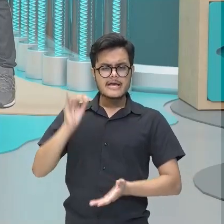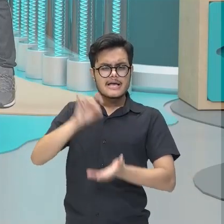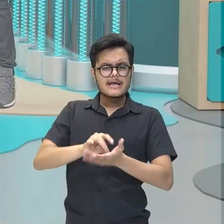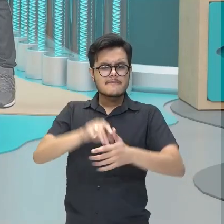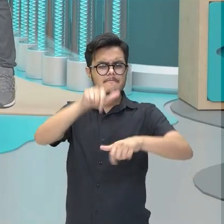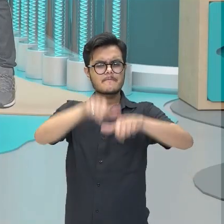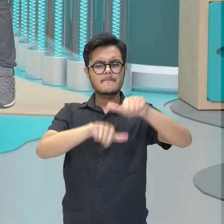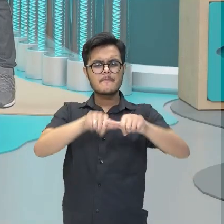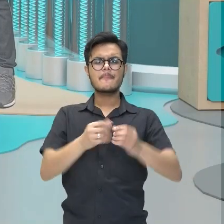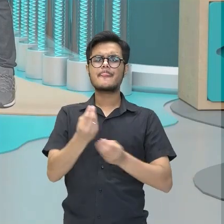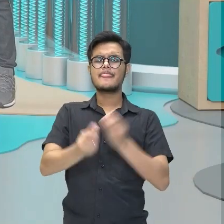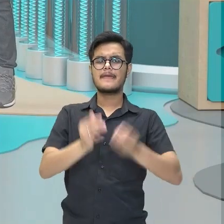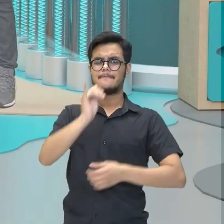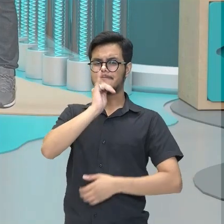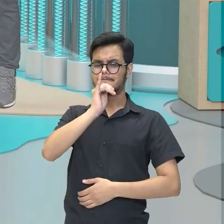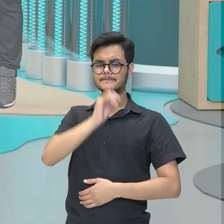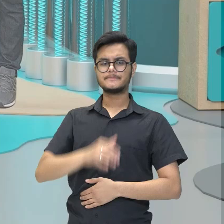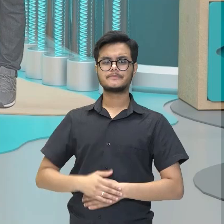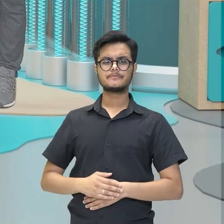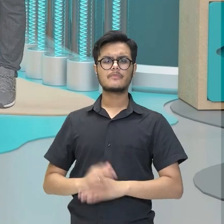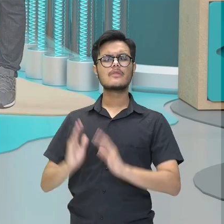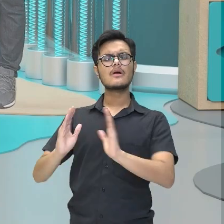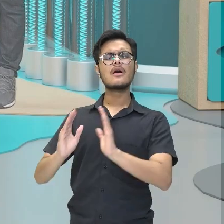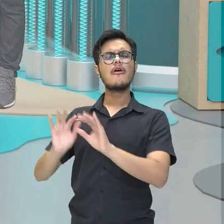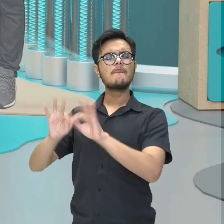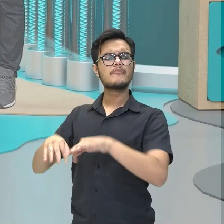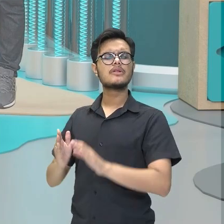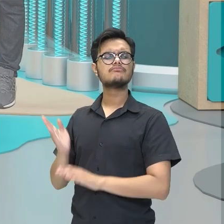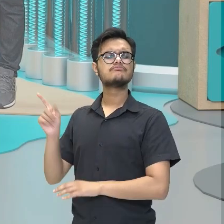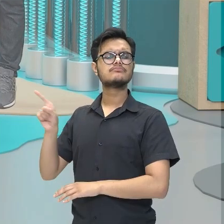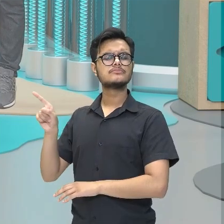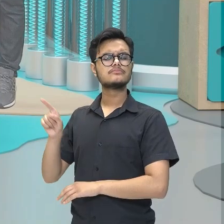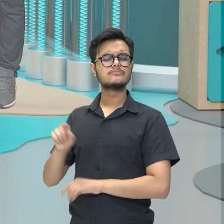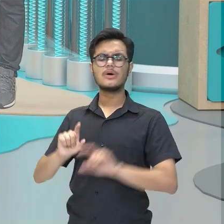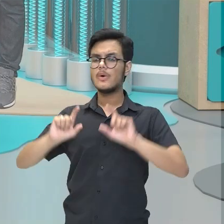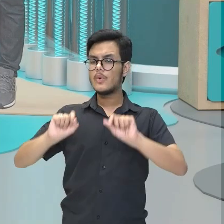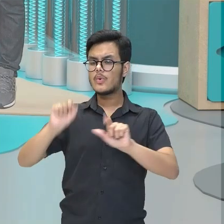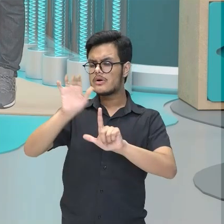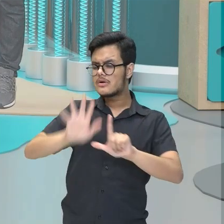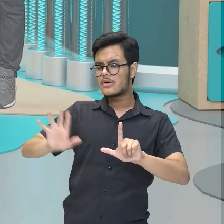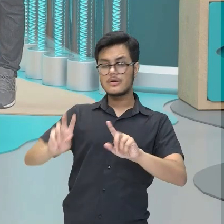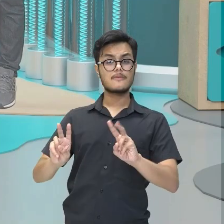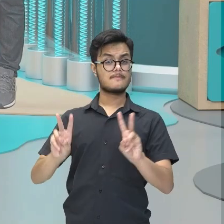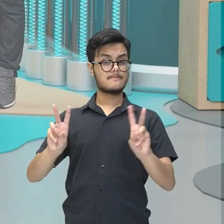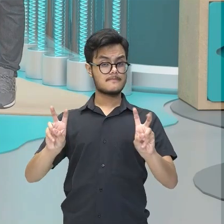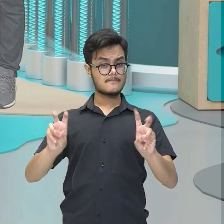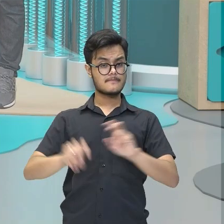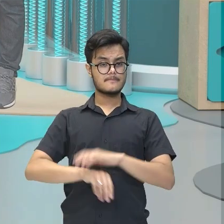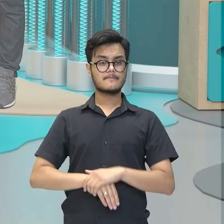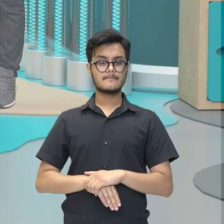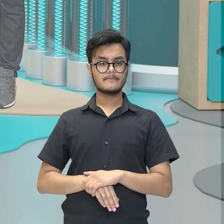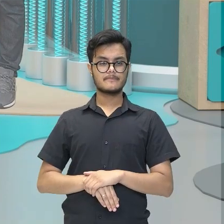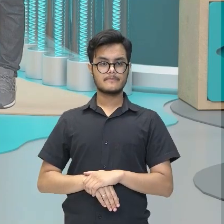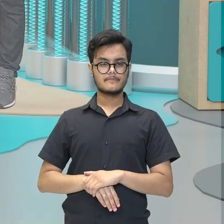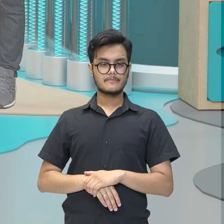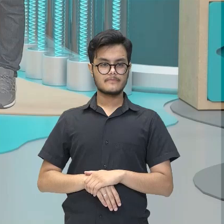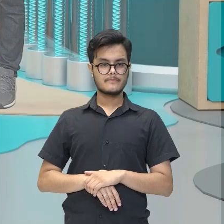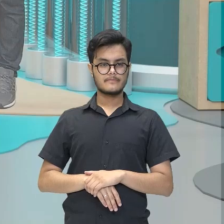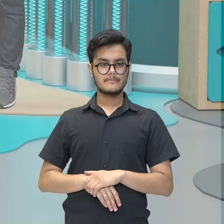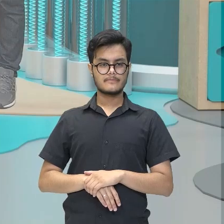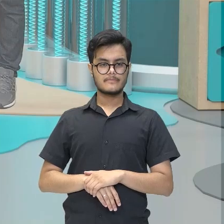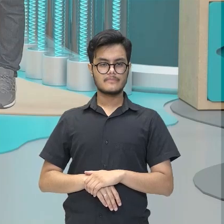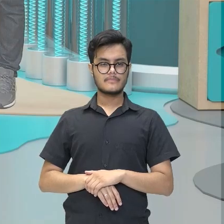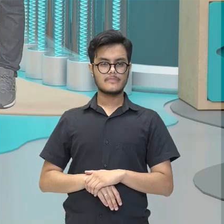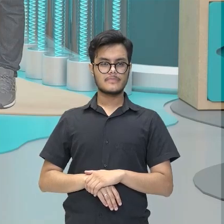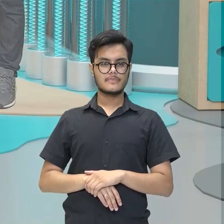atenção de vocês para esta última aqui, olha só. Esta última imagem, percebo que tem toda um